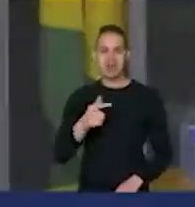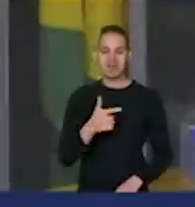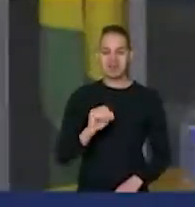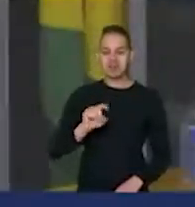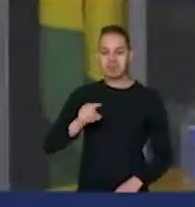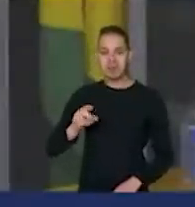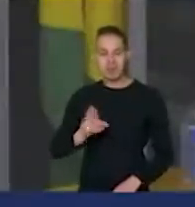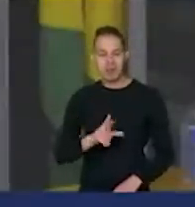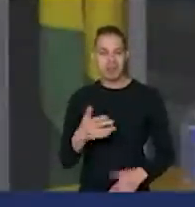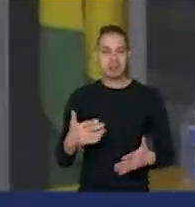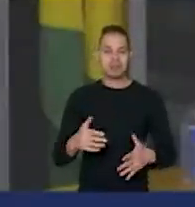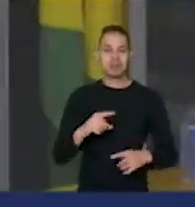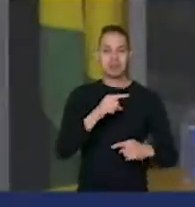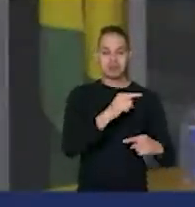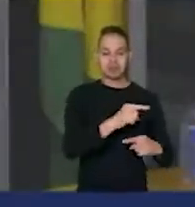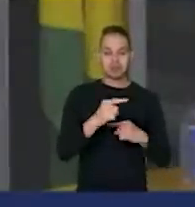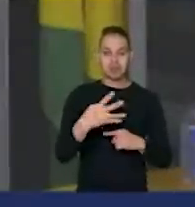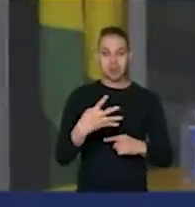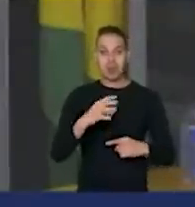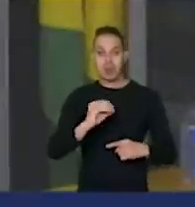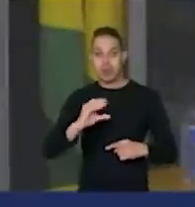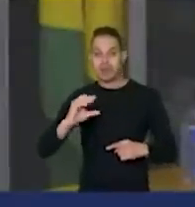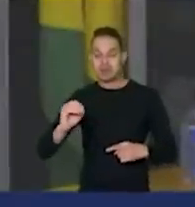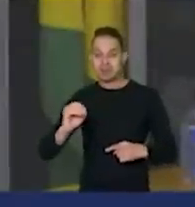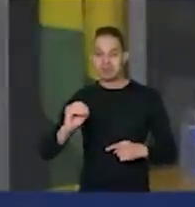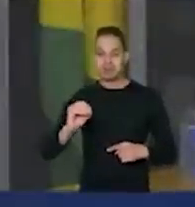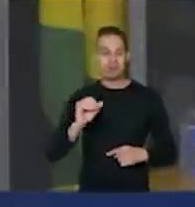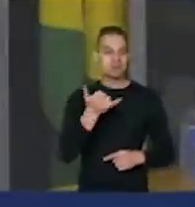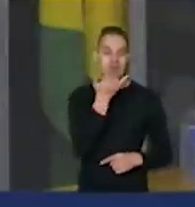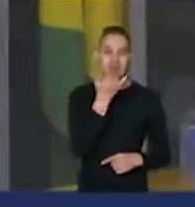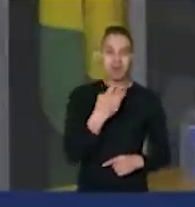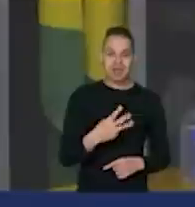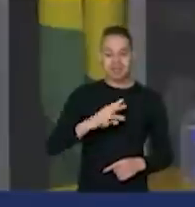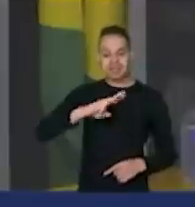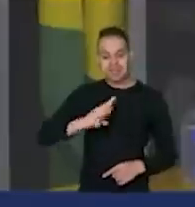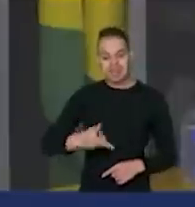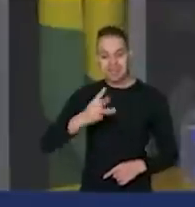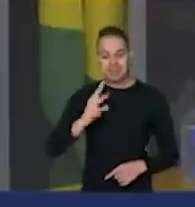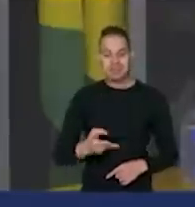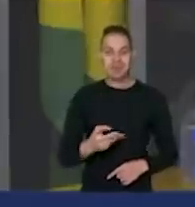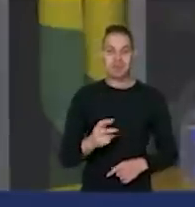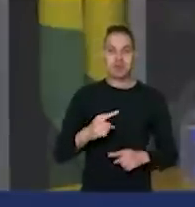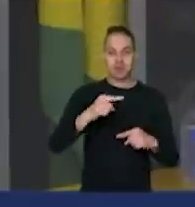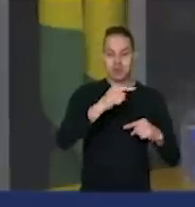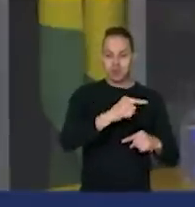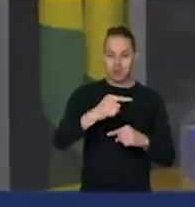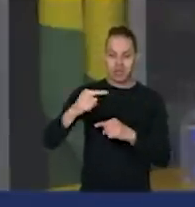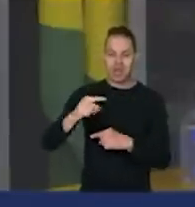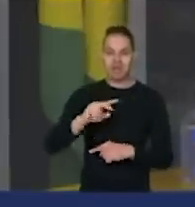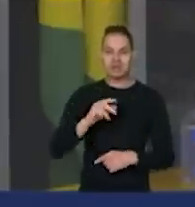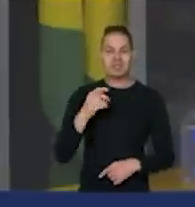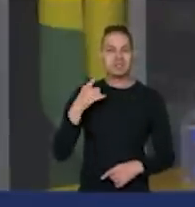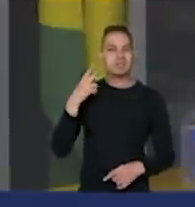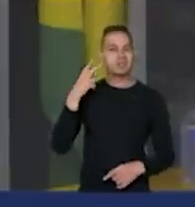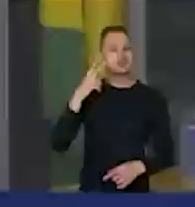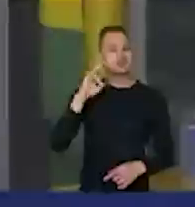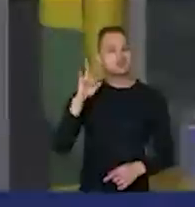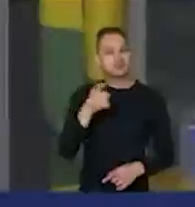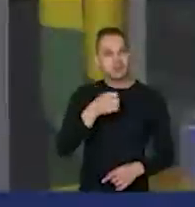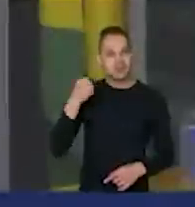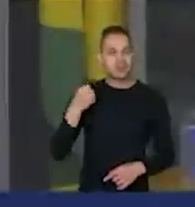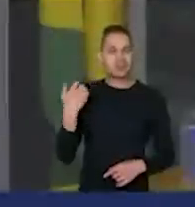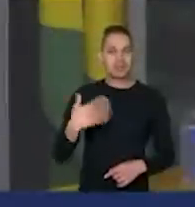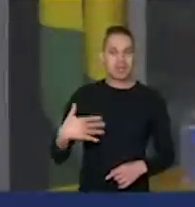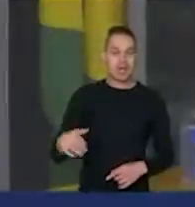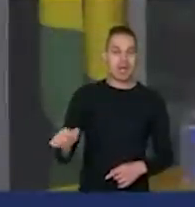400 garrafas, aliás, 3 mil garrafas de Heineken, 3 mil garrafas de Eisenbach, pagas